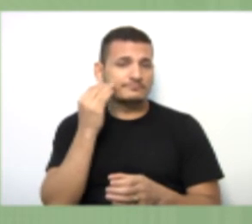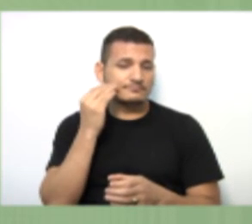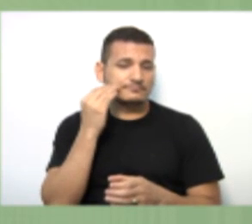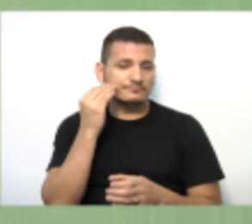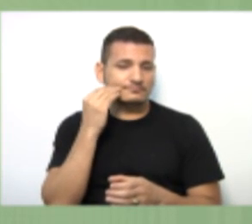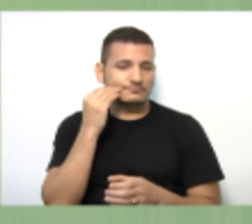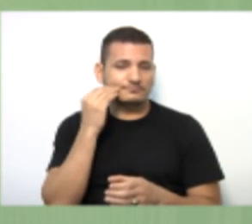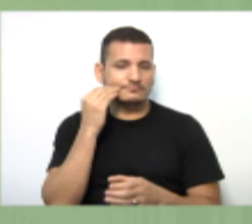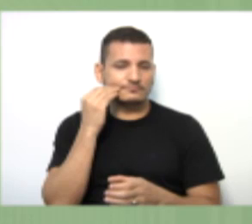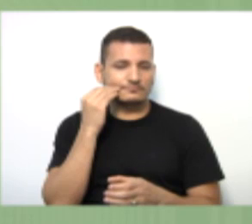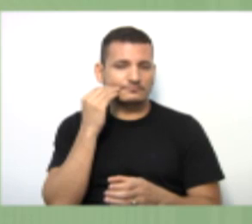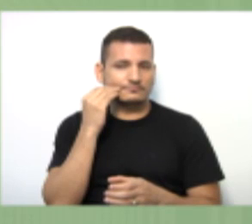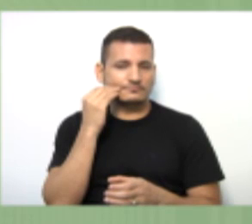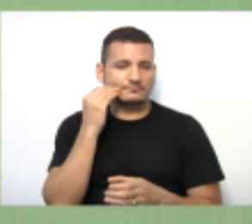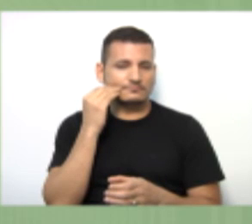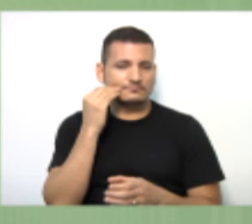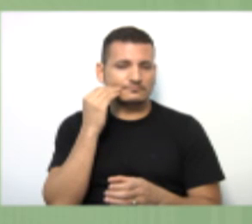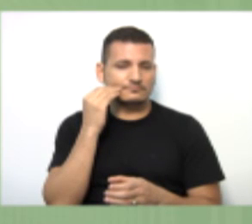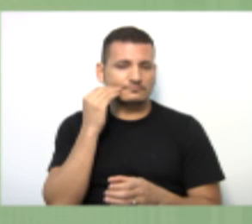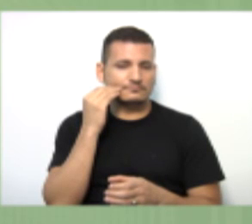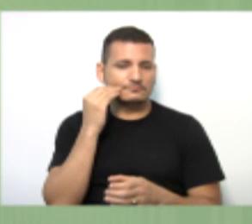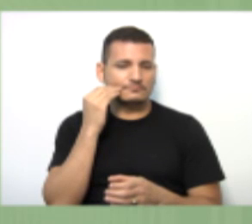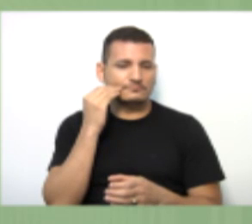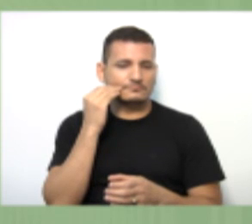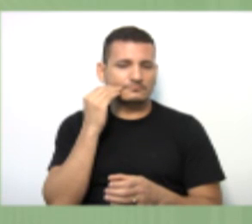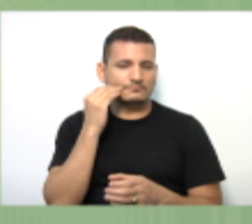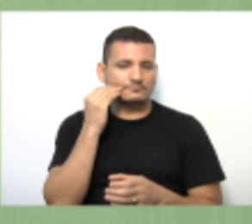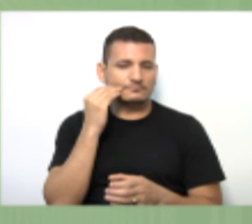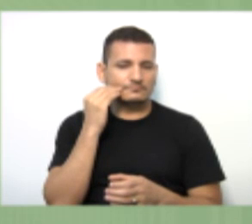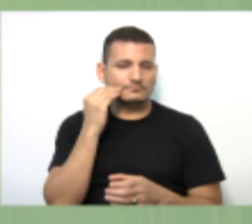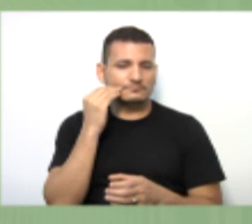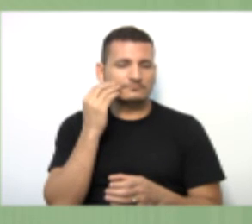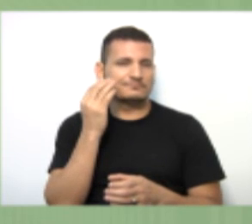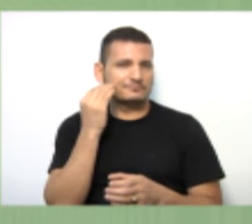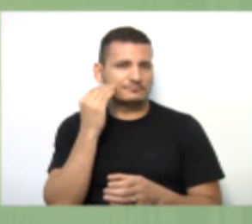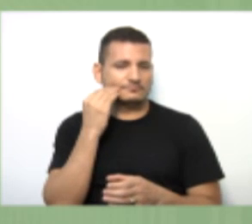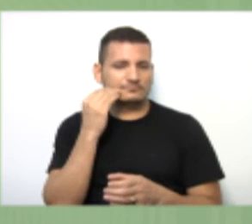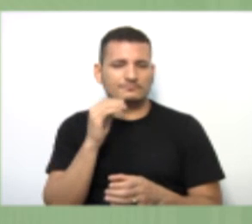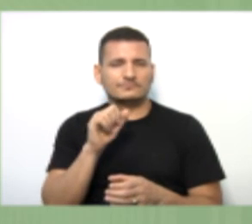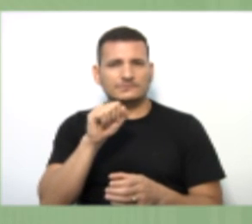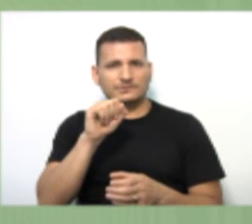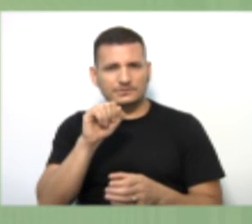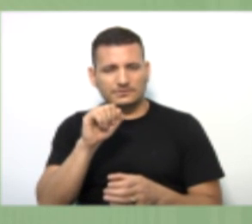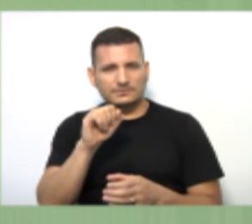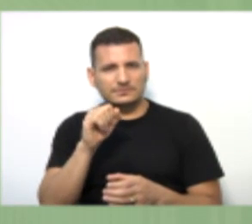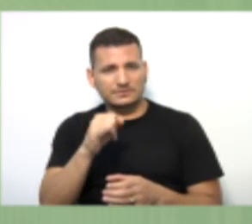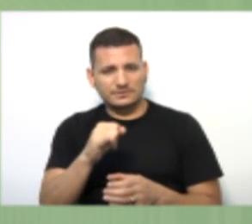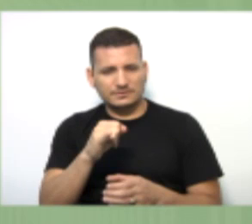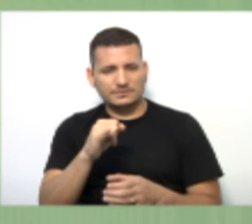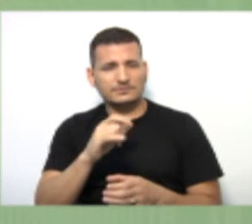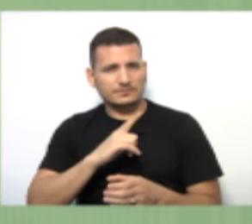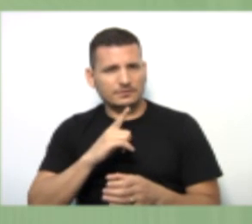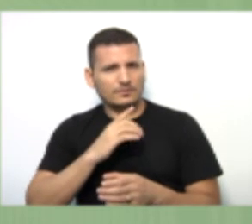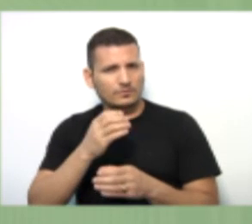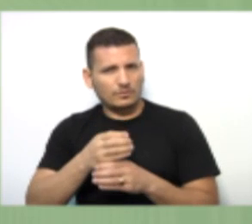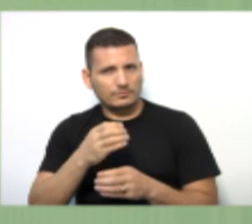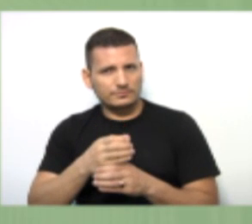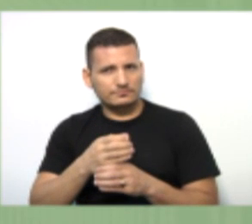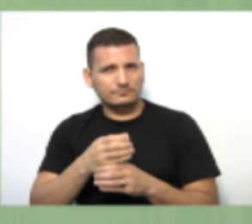legal aqui, ó. Eu até deixei aqui aparente aqui esse se. Verifica se ainda existe copo,